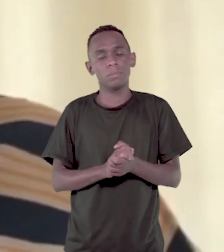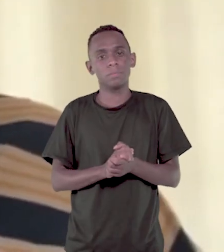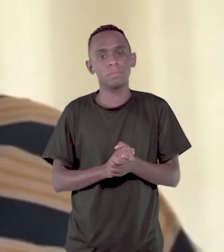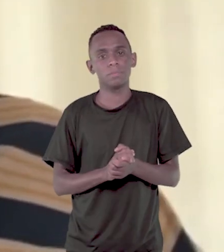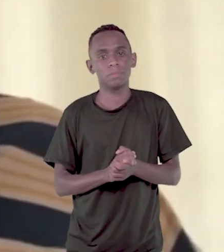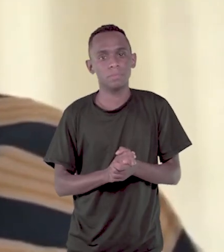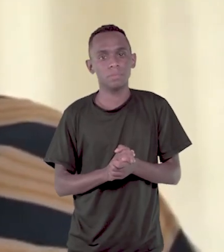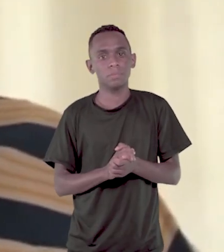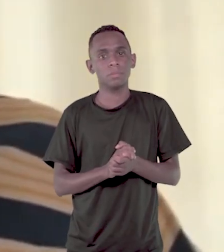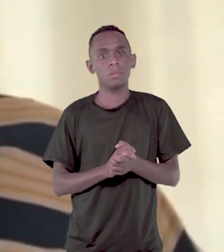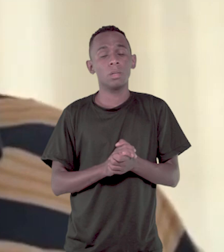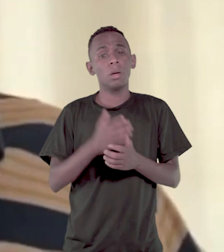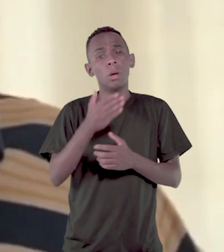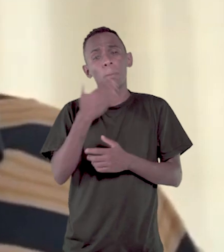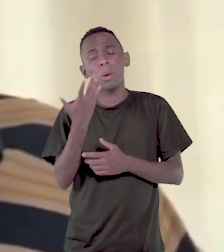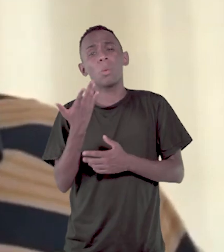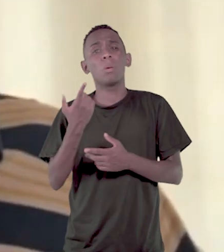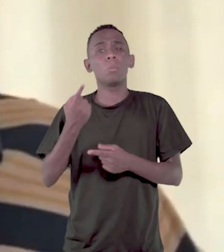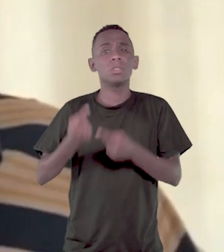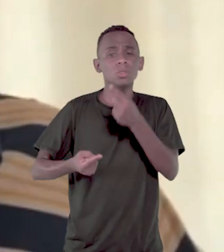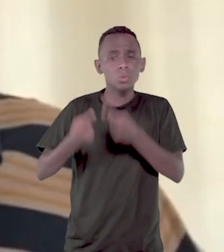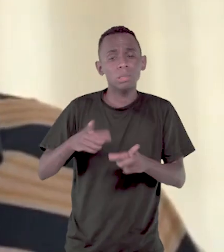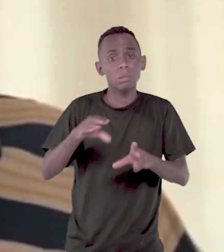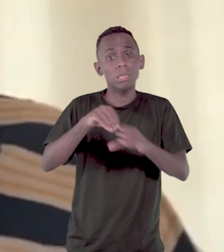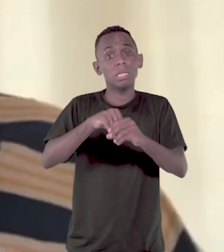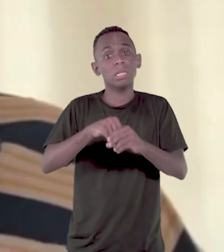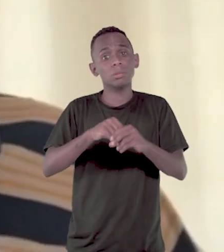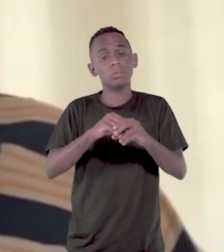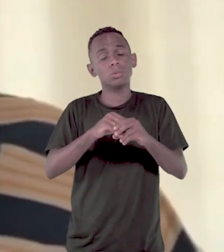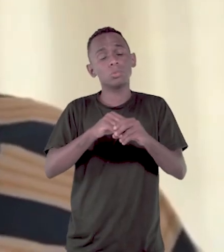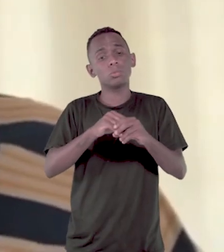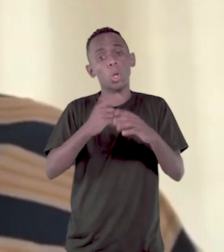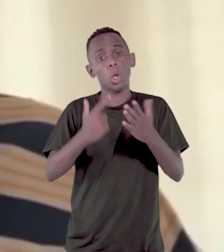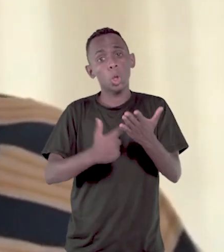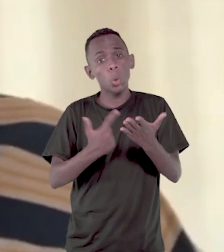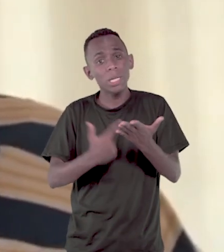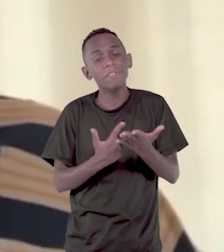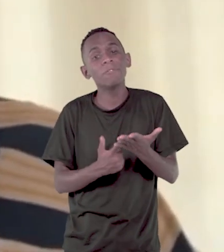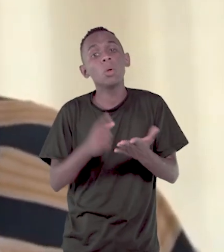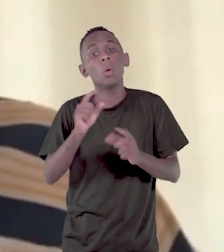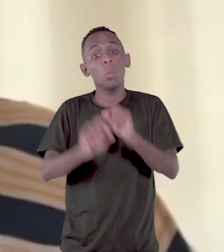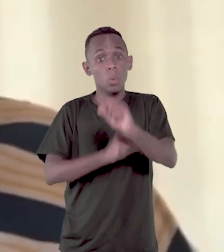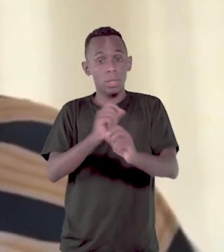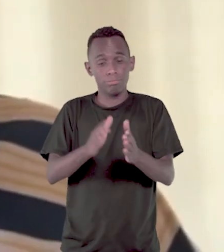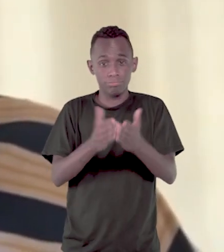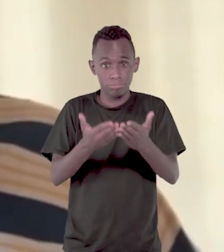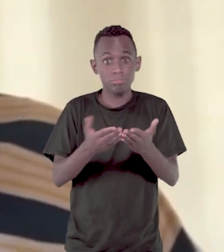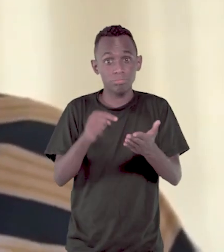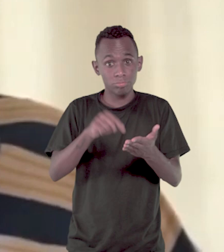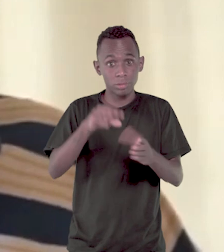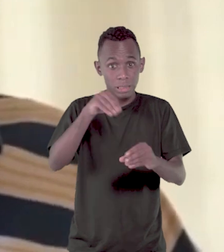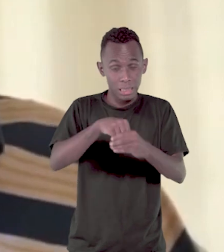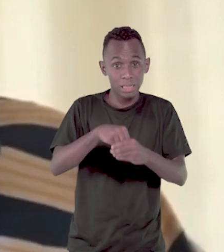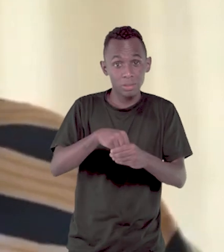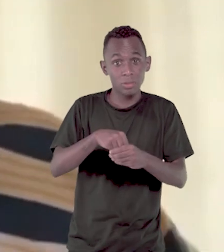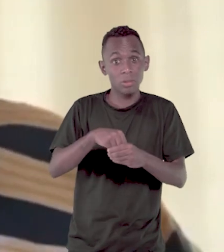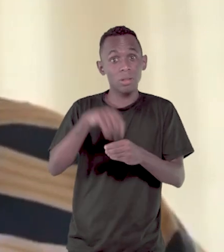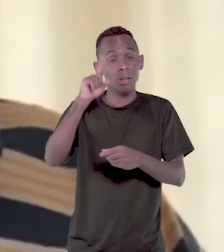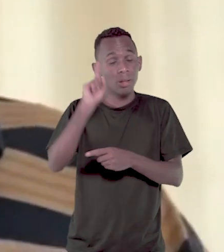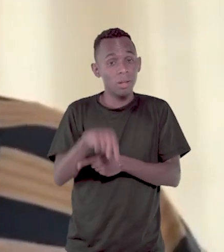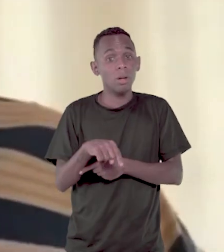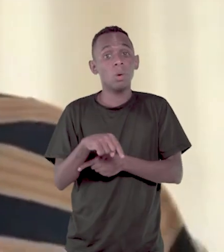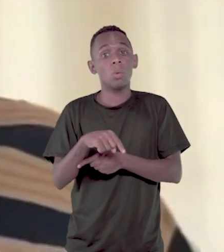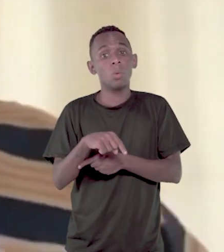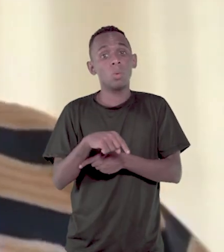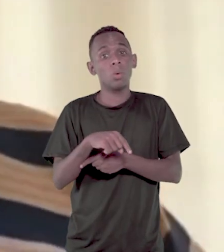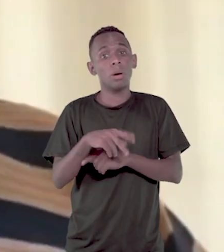mas qual é a discussão que tem nesse livro? Na verdade, a discussão que tem nesse livro, ela é um desdobramento,